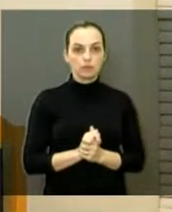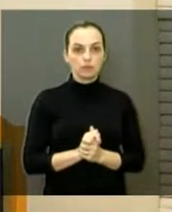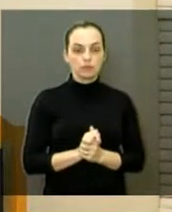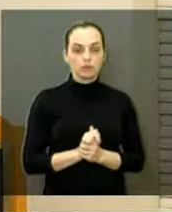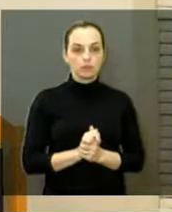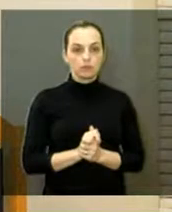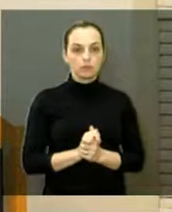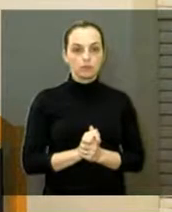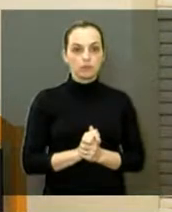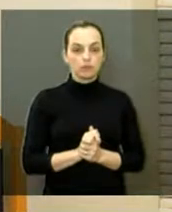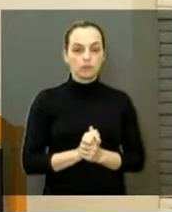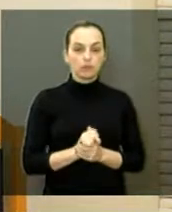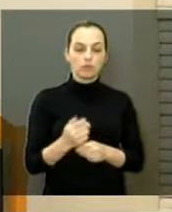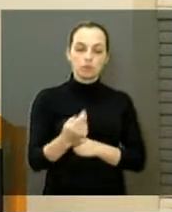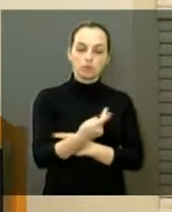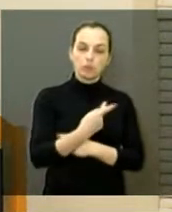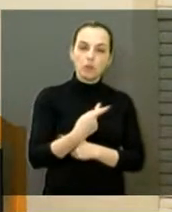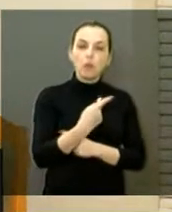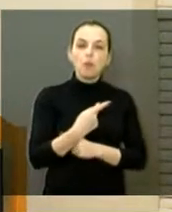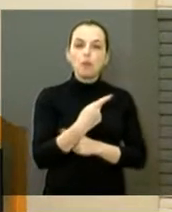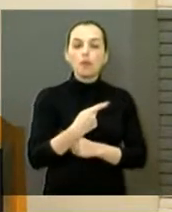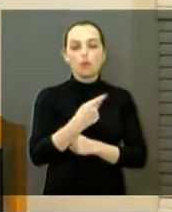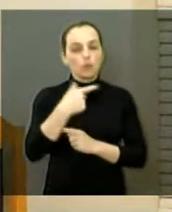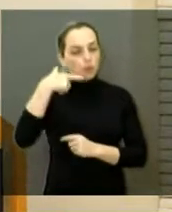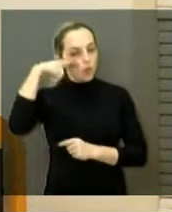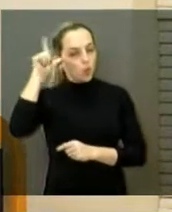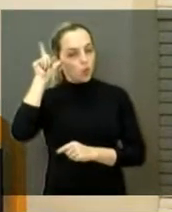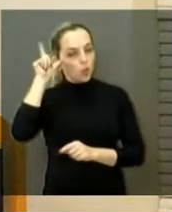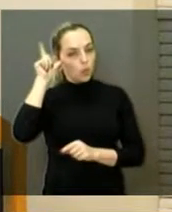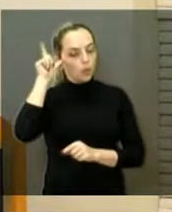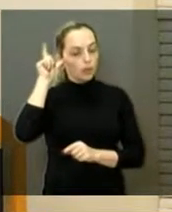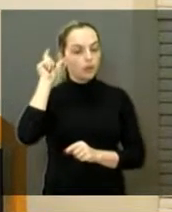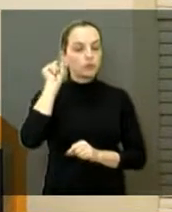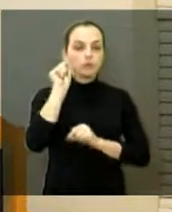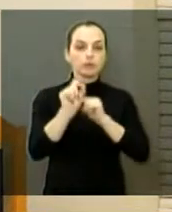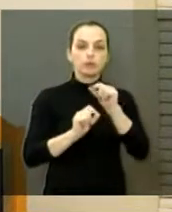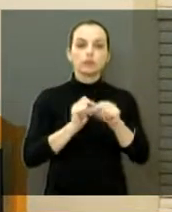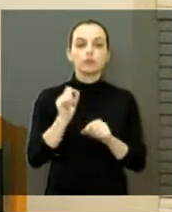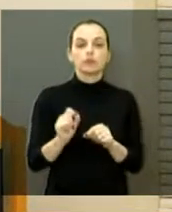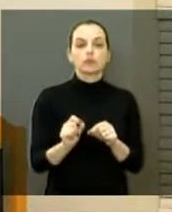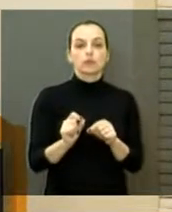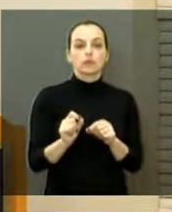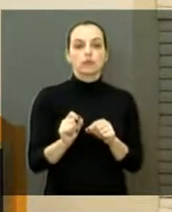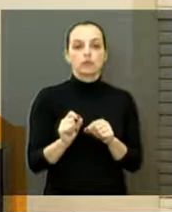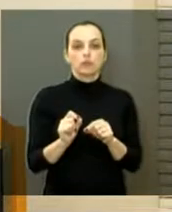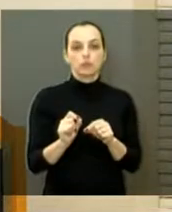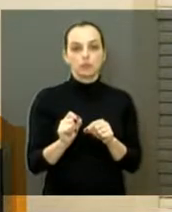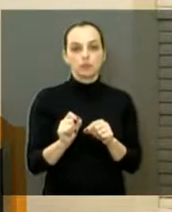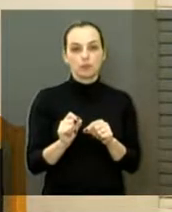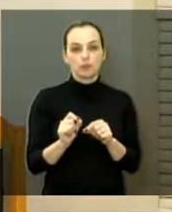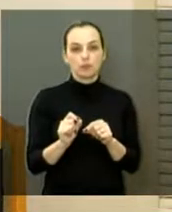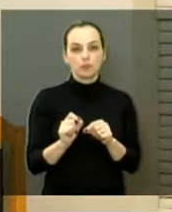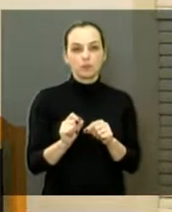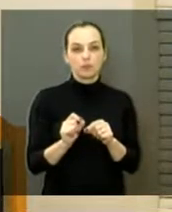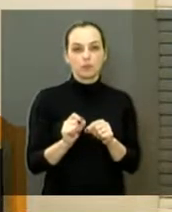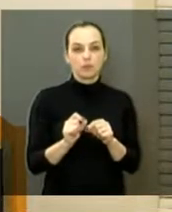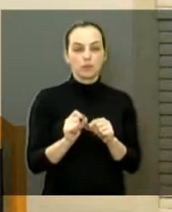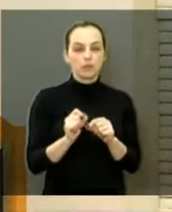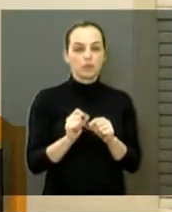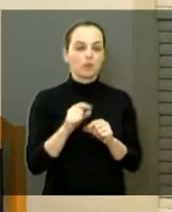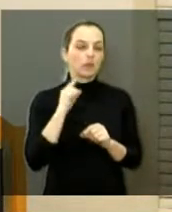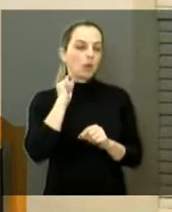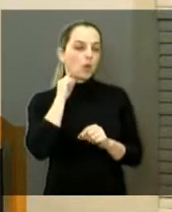Um senhor me procurou no gabinete ontem e a situação do descarte de entulho